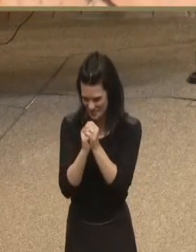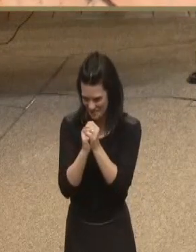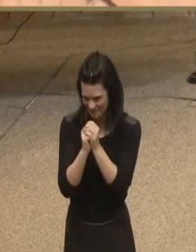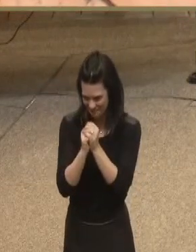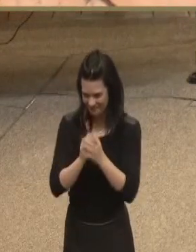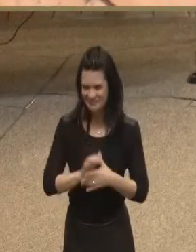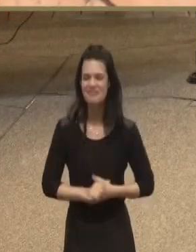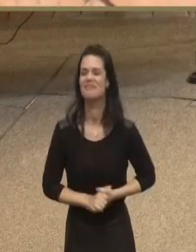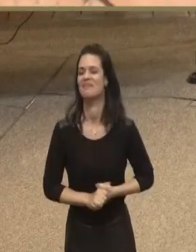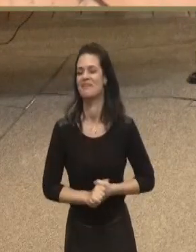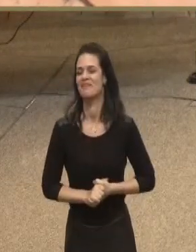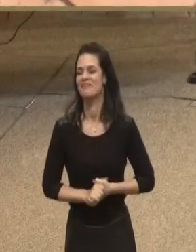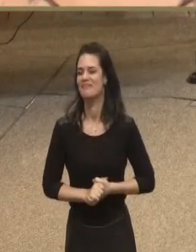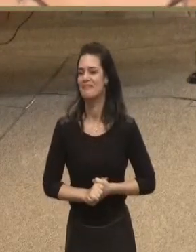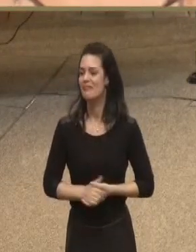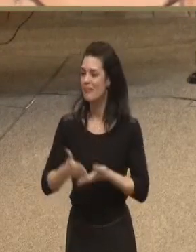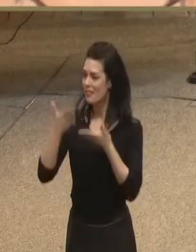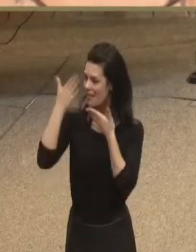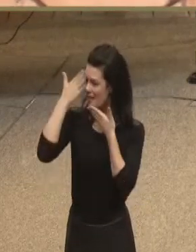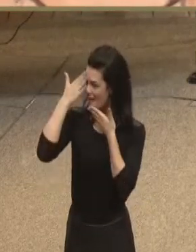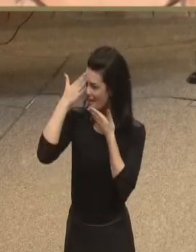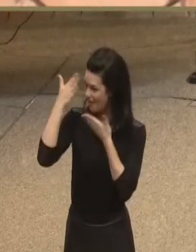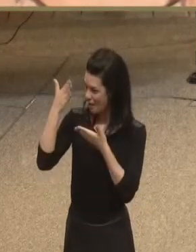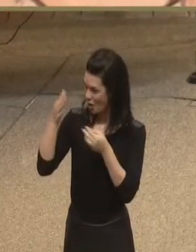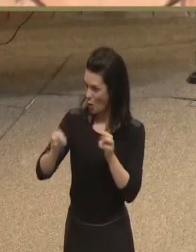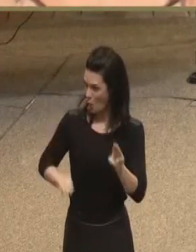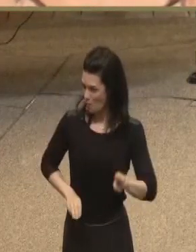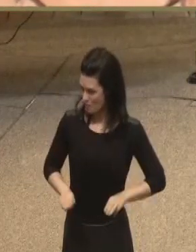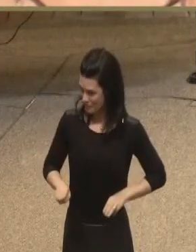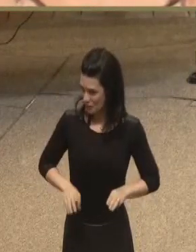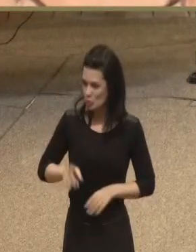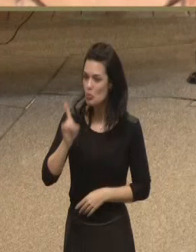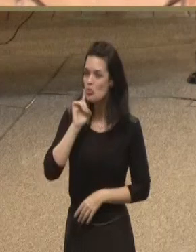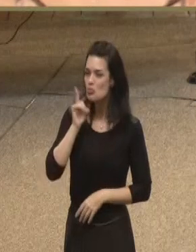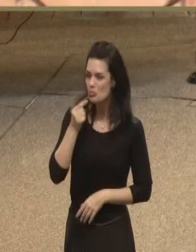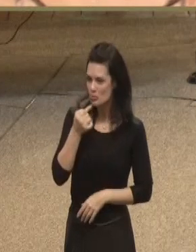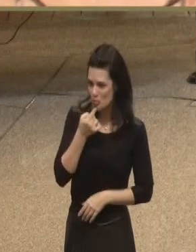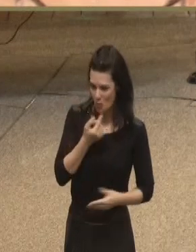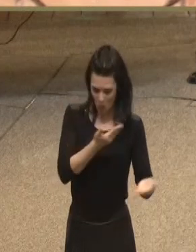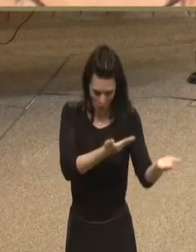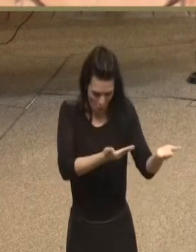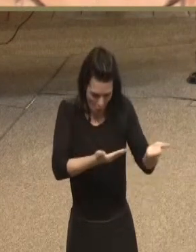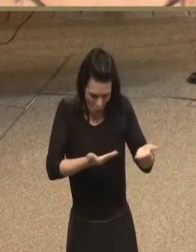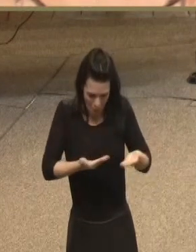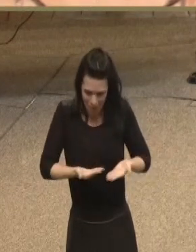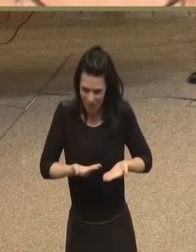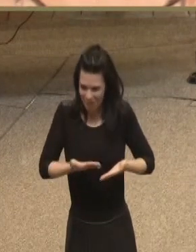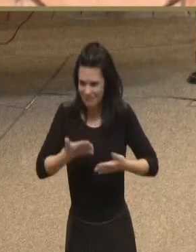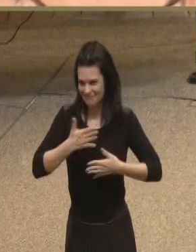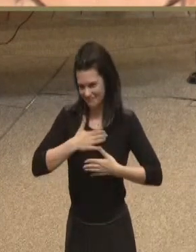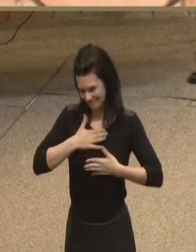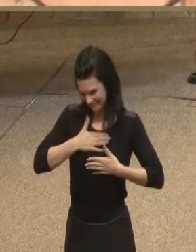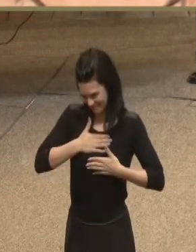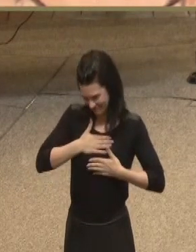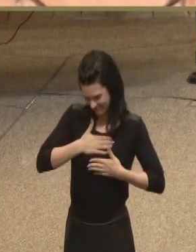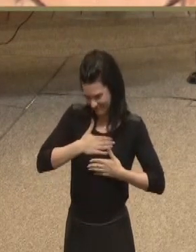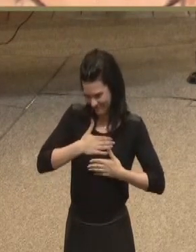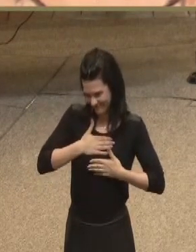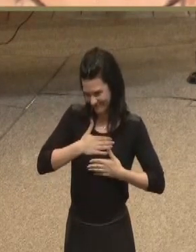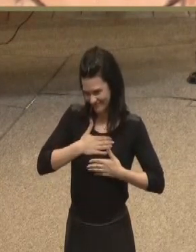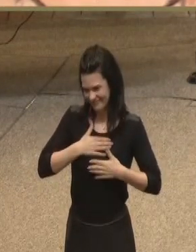Quero agradecer ao Ministério com Surdos que fez o convite tão carinhoso, tão gentil para que eu